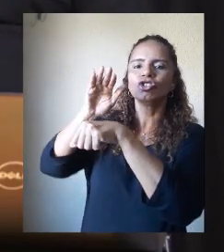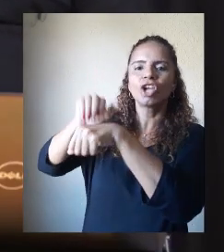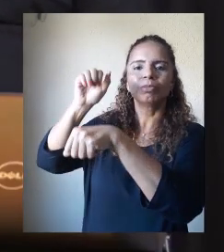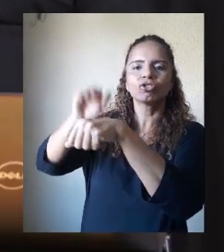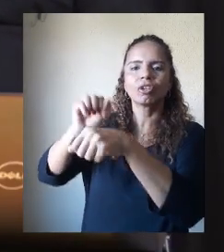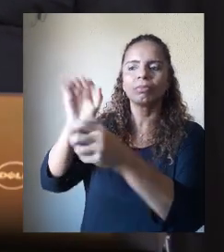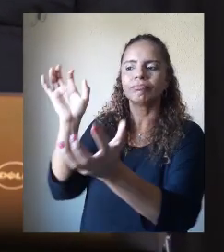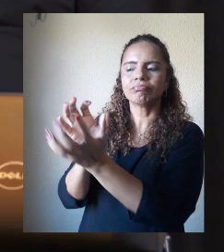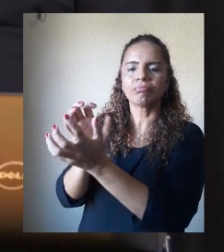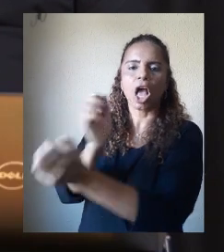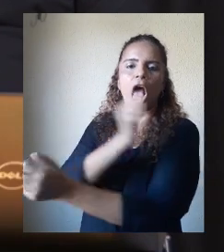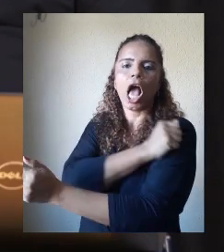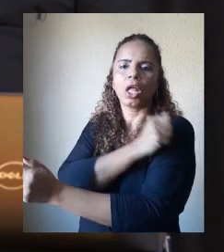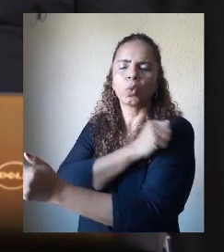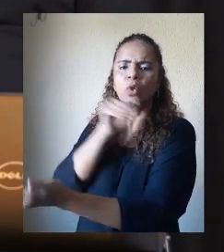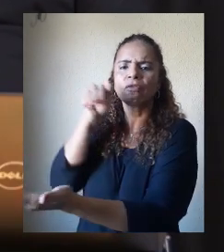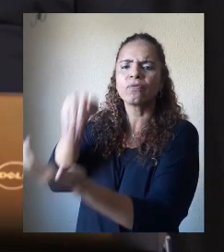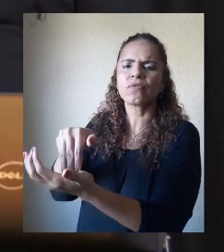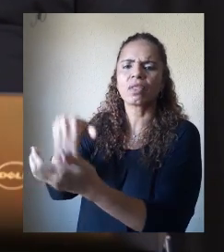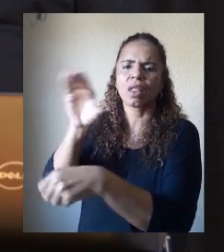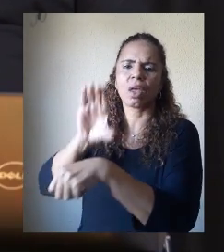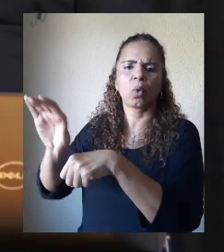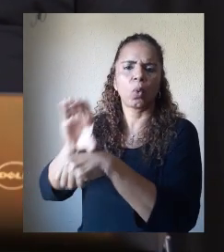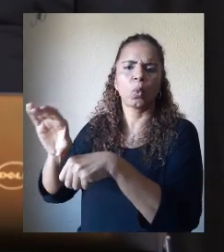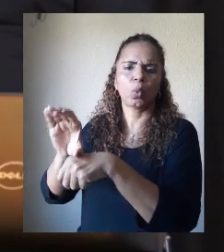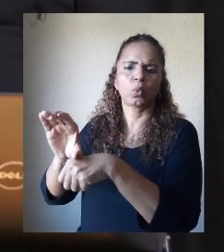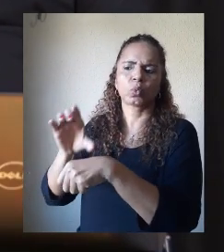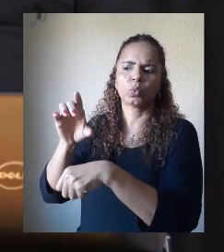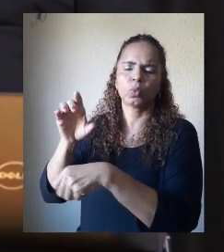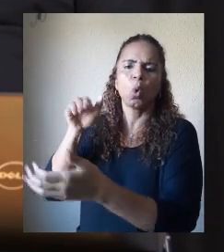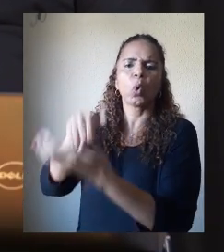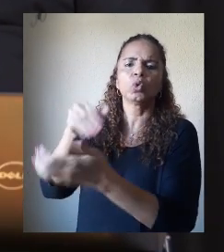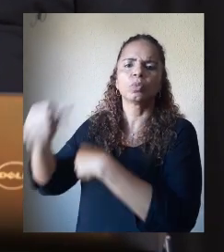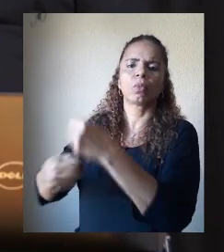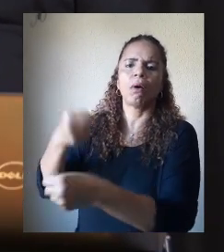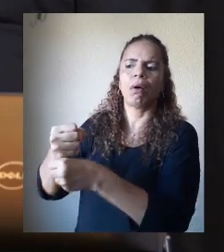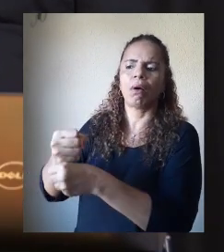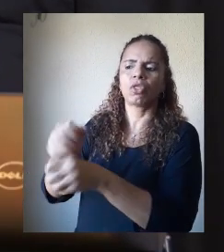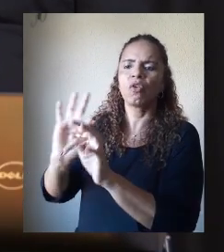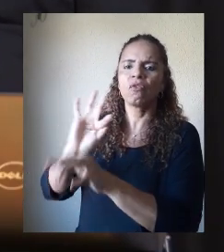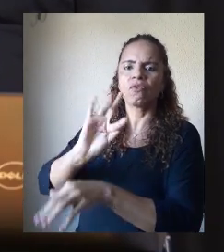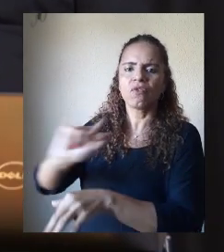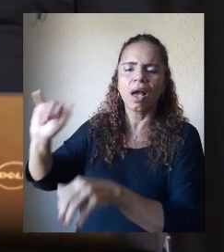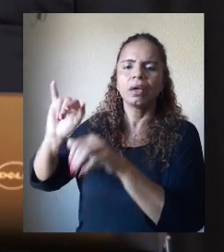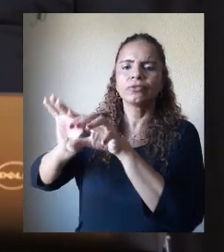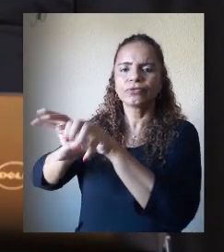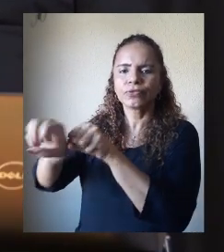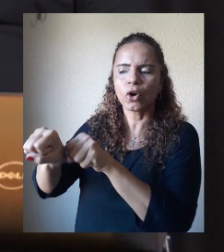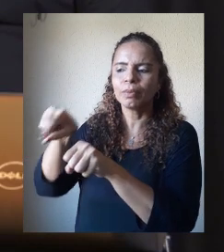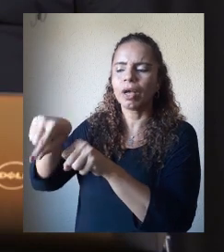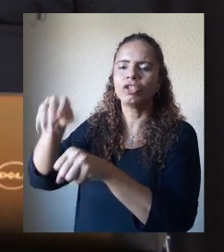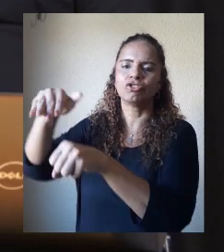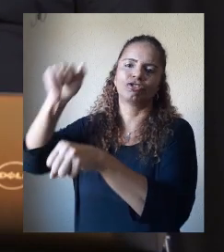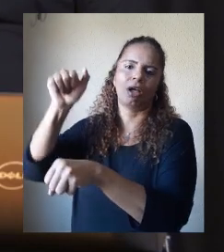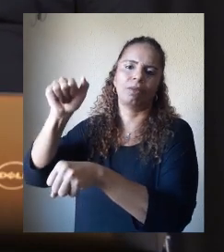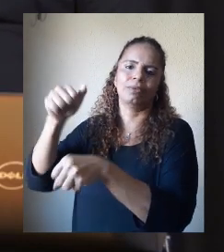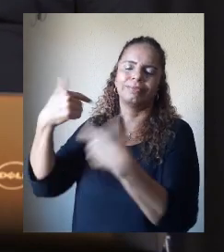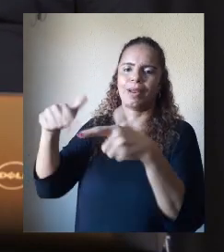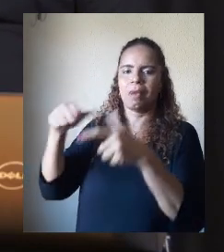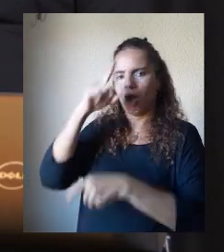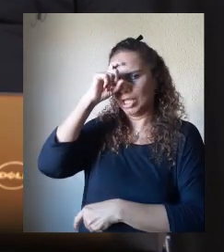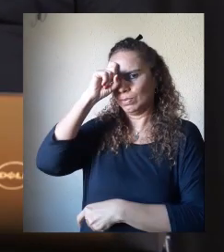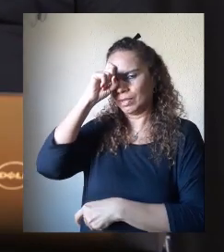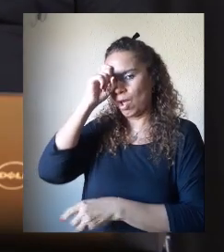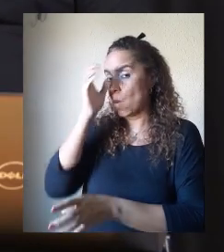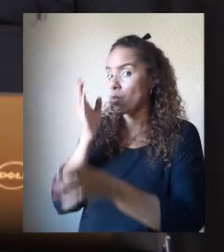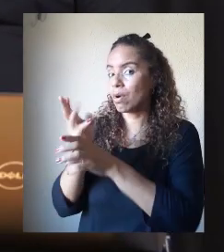estão no internato, né, nos 2 últimos, especialmente os que estão no último ano de faculdade. Os demais alunos, nos 4 primeiros anos de faculdade, não